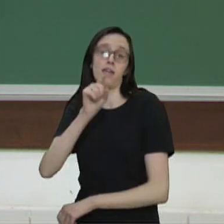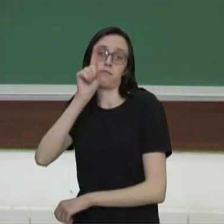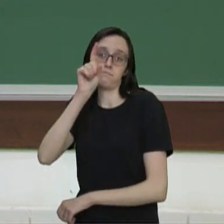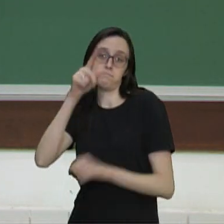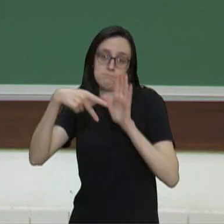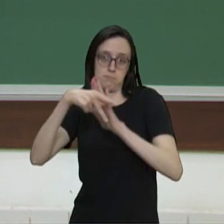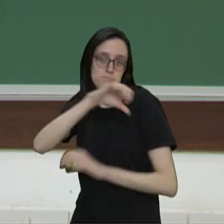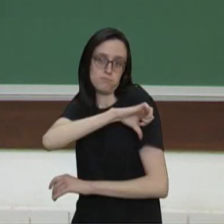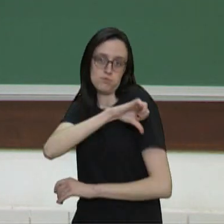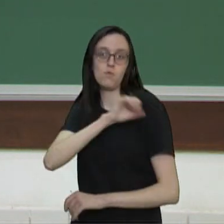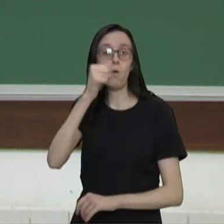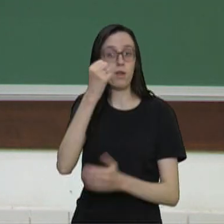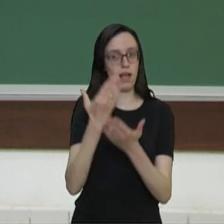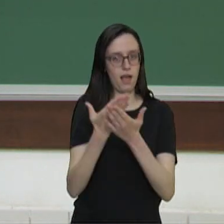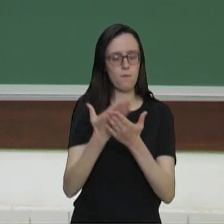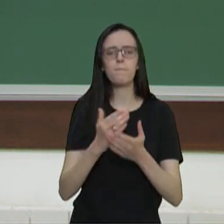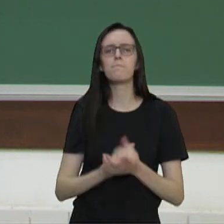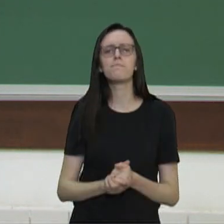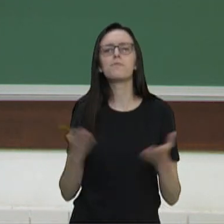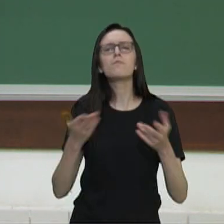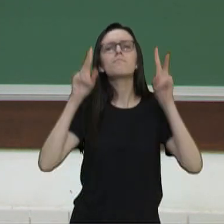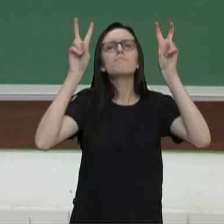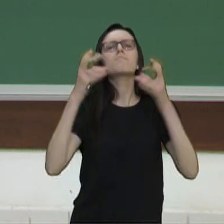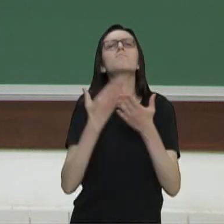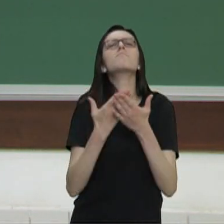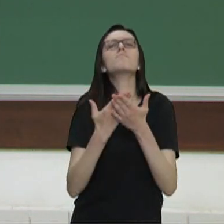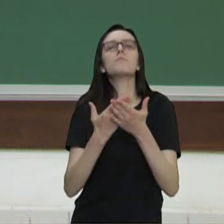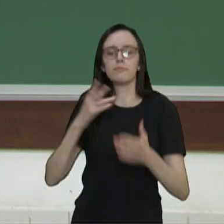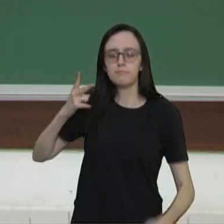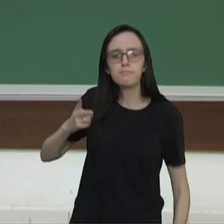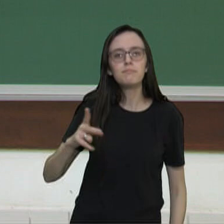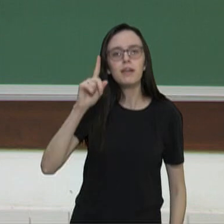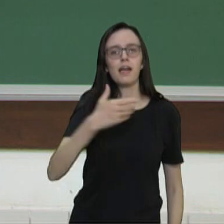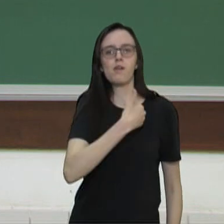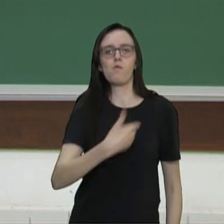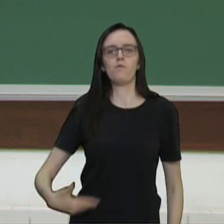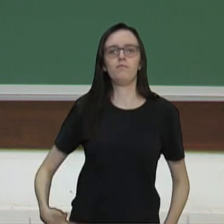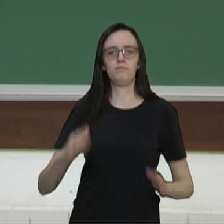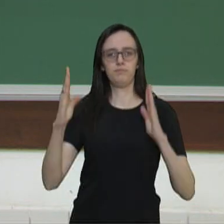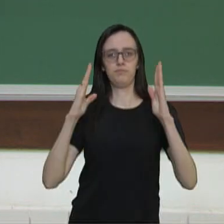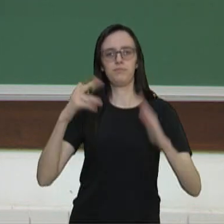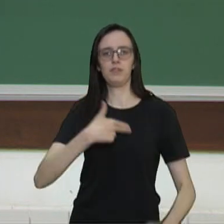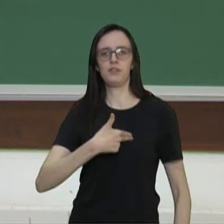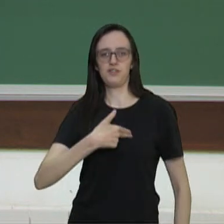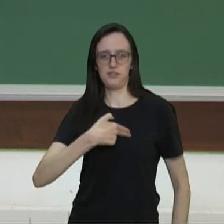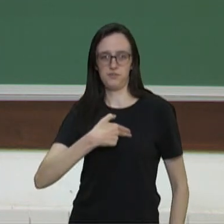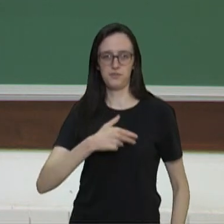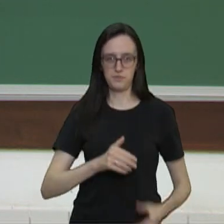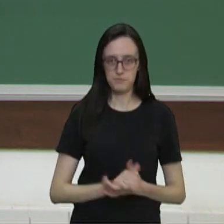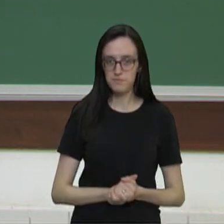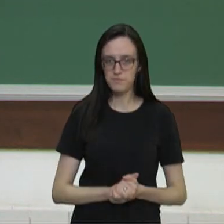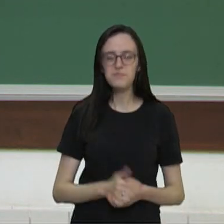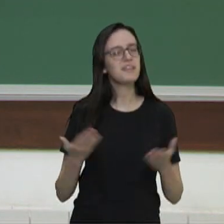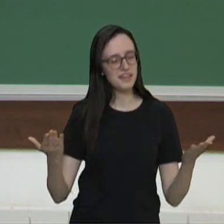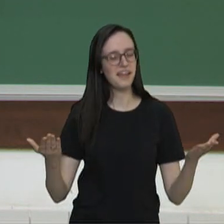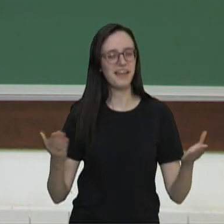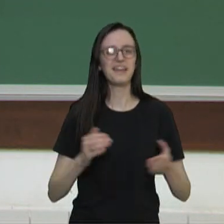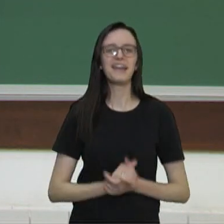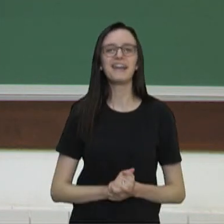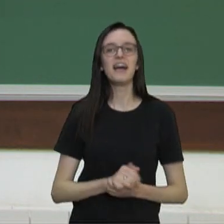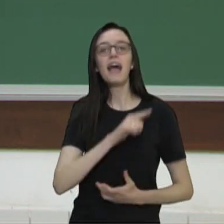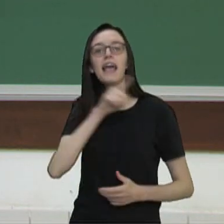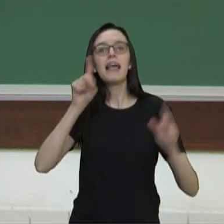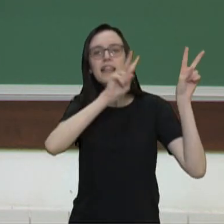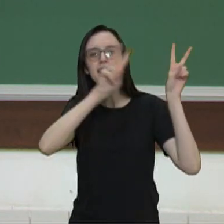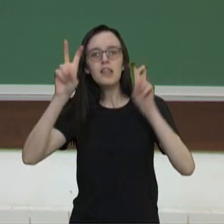aqui do 9º ano. E o tema da aula de hoje permanece governo Getúlio Vargas. E isso, esses